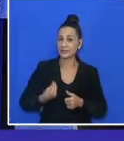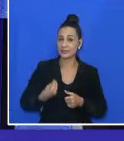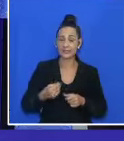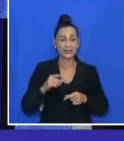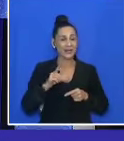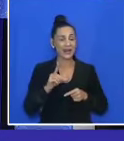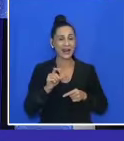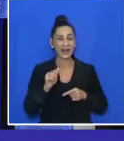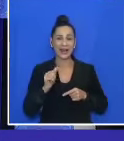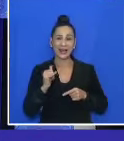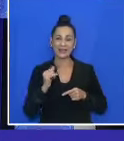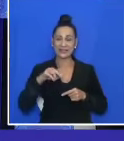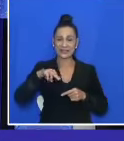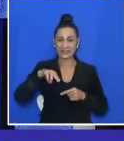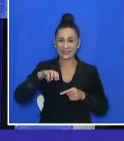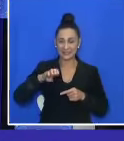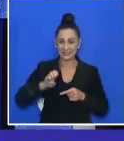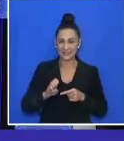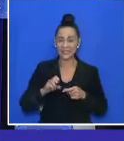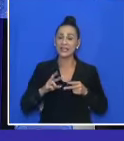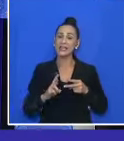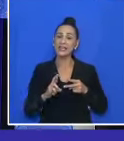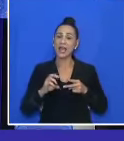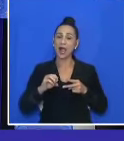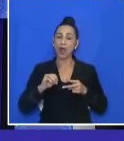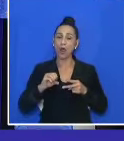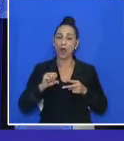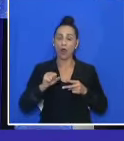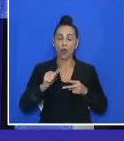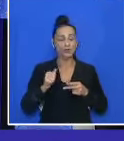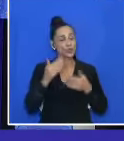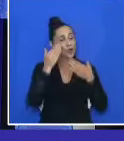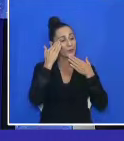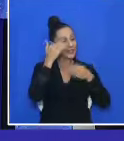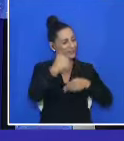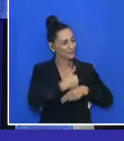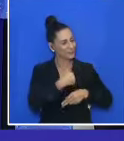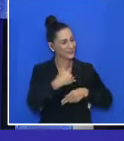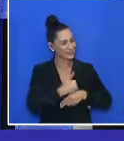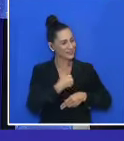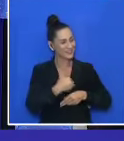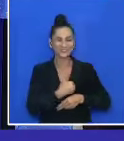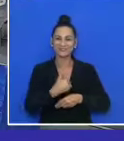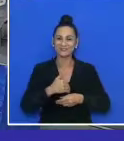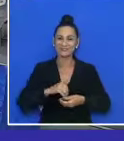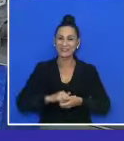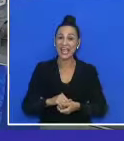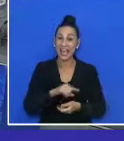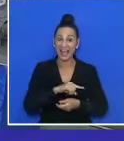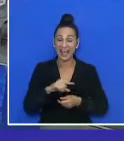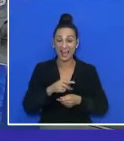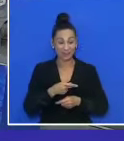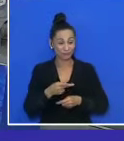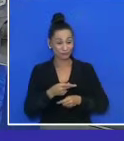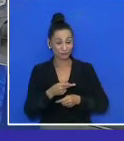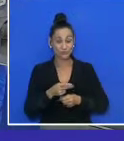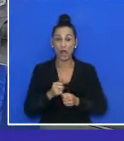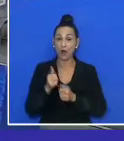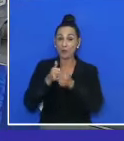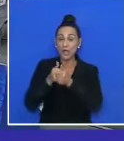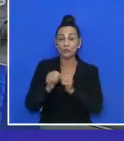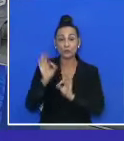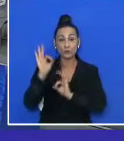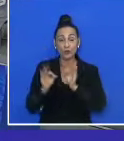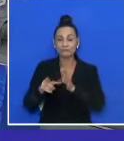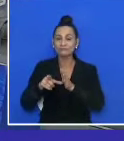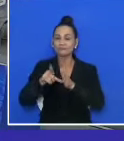populares, a Laiane da Silva e a Rosa da Silva. Obrigada pela presença. Elas acompanharam aqui todos